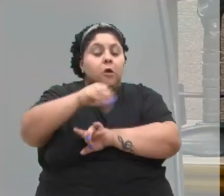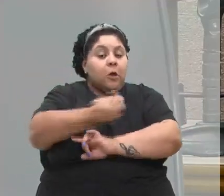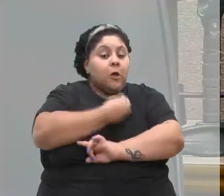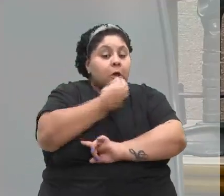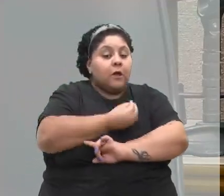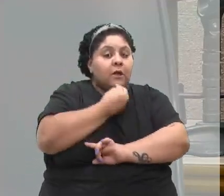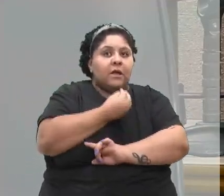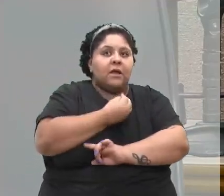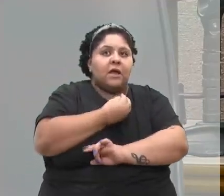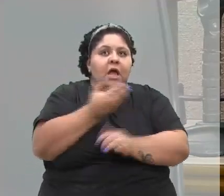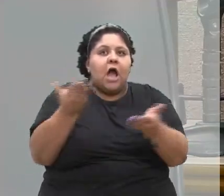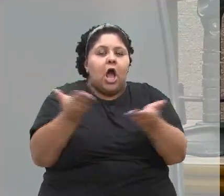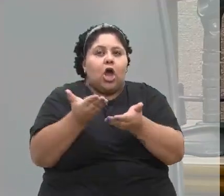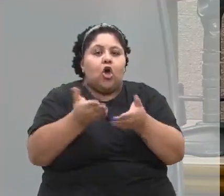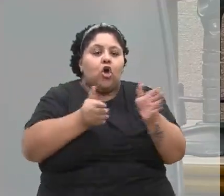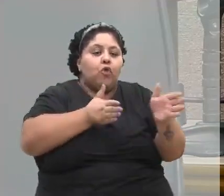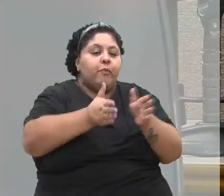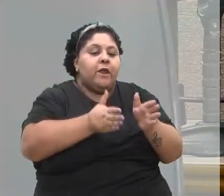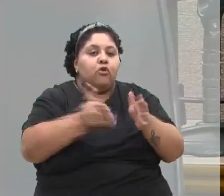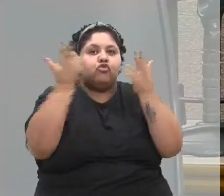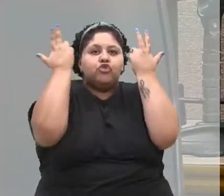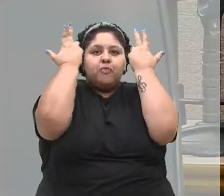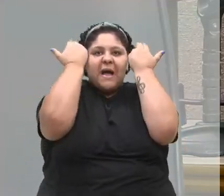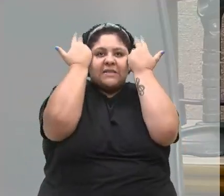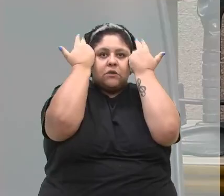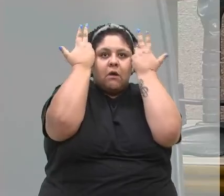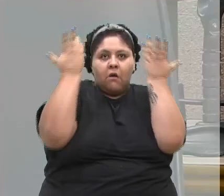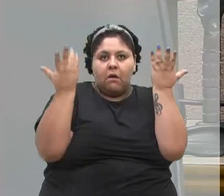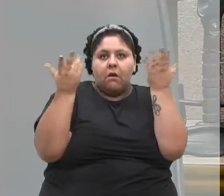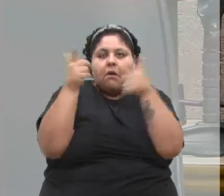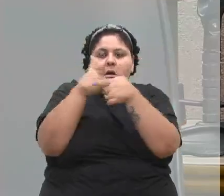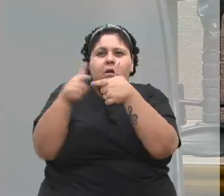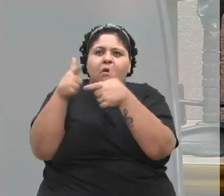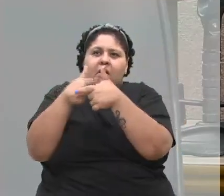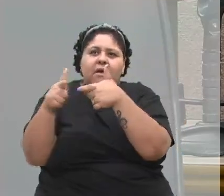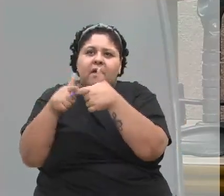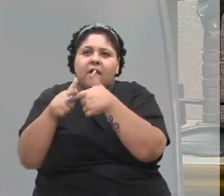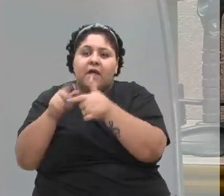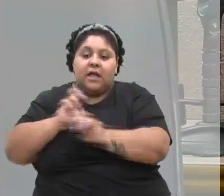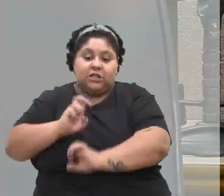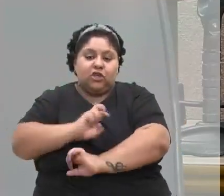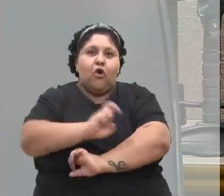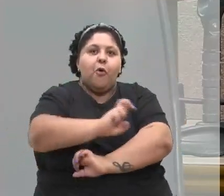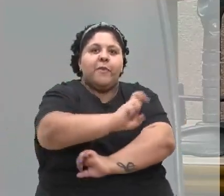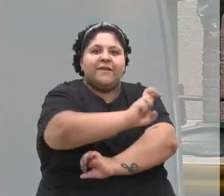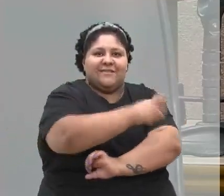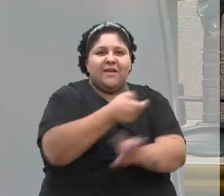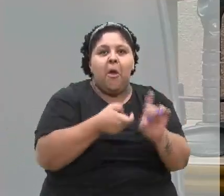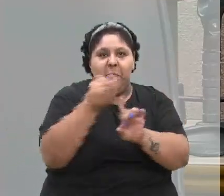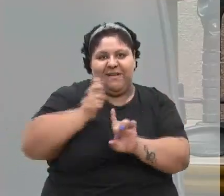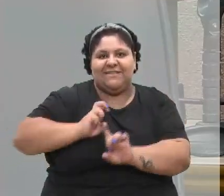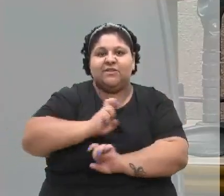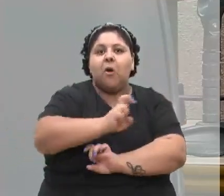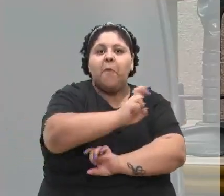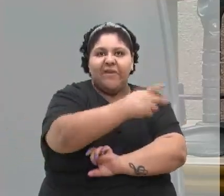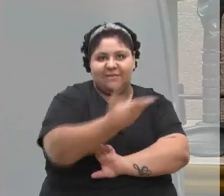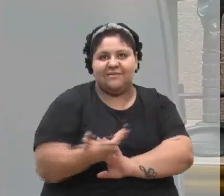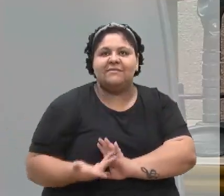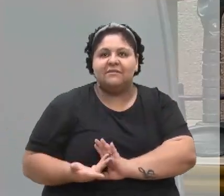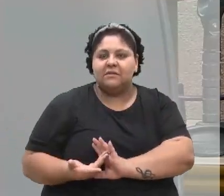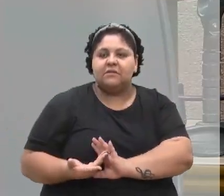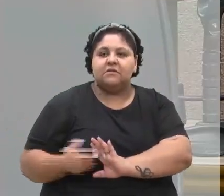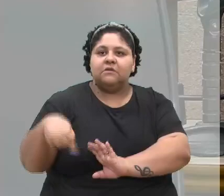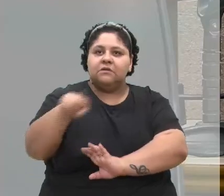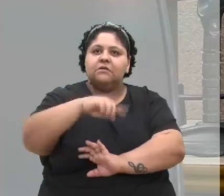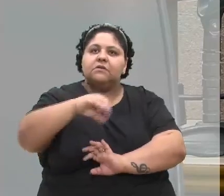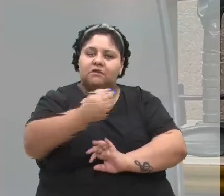a quaresma, e a quaresma, o problema é as cobras, né? O mês das cobras. Nós